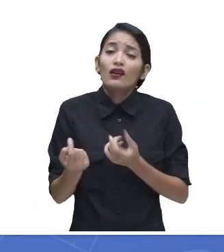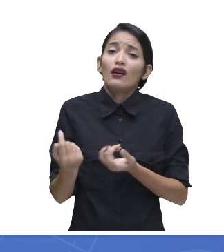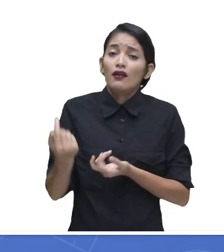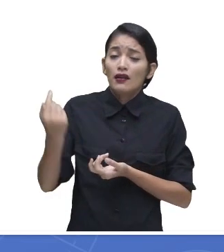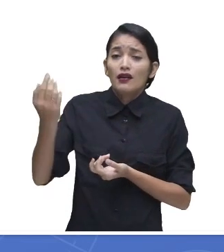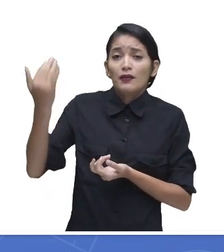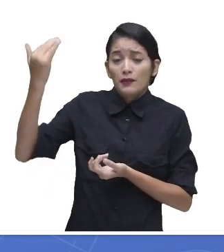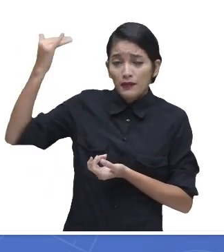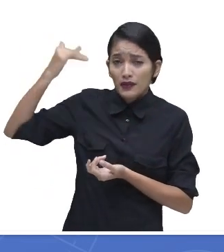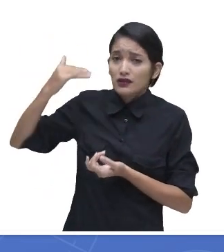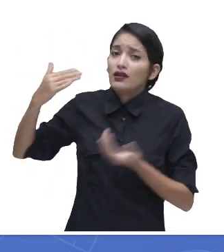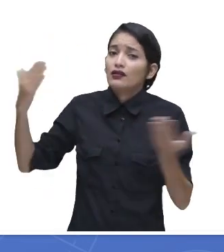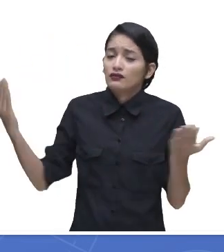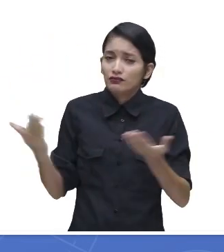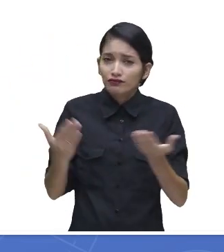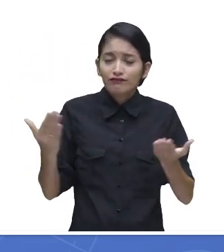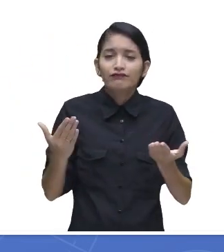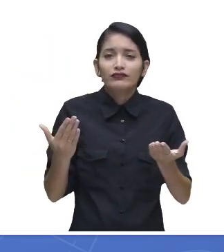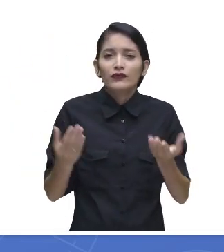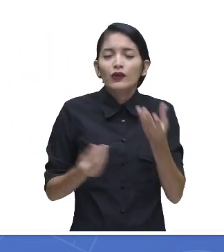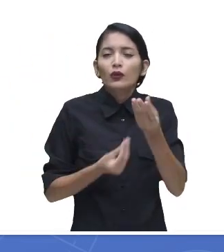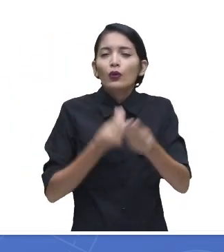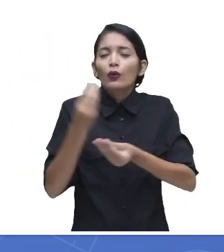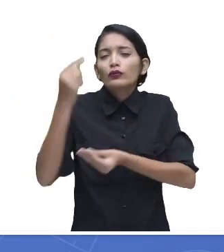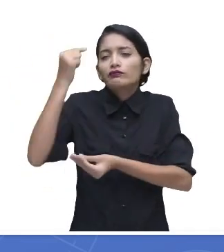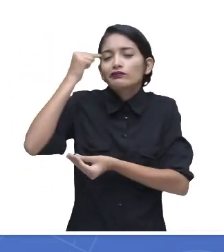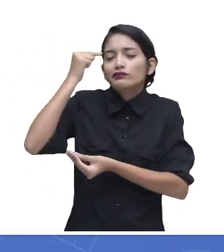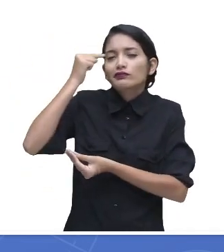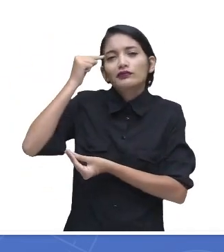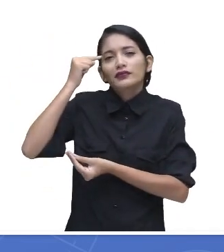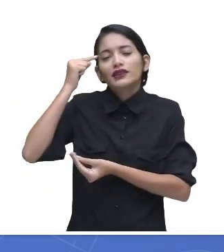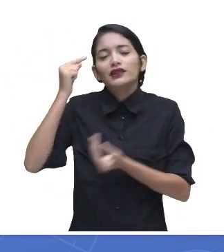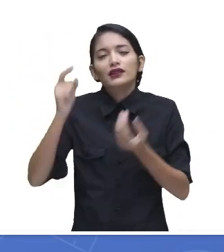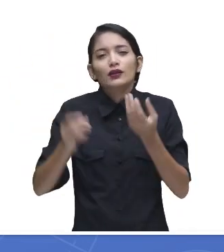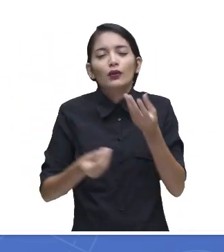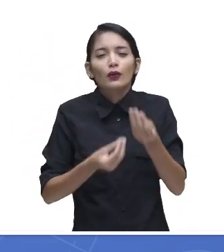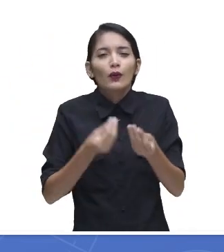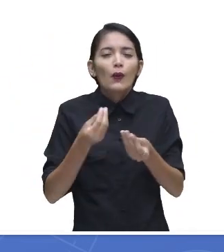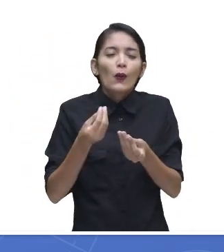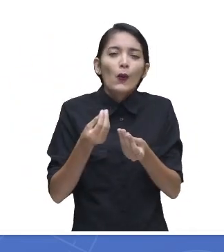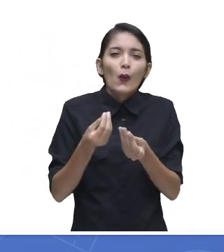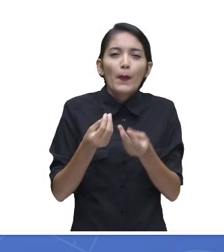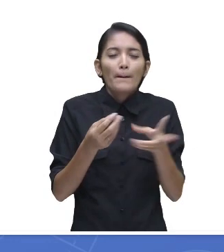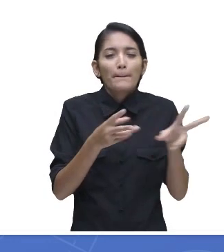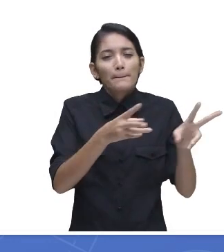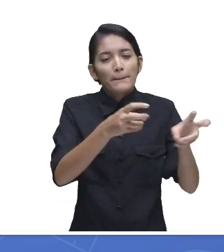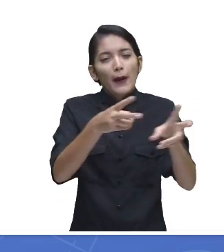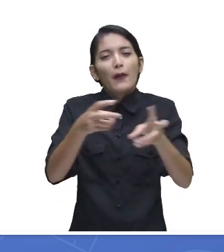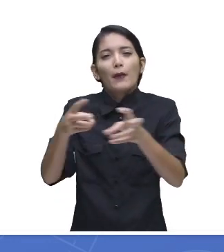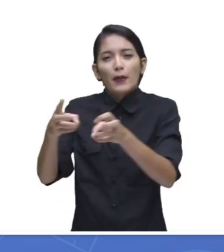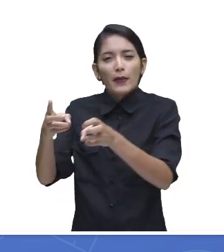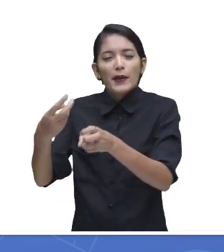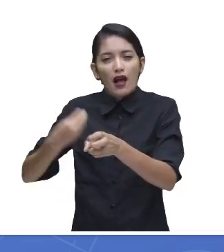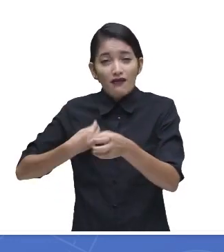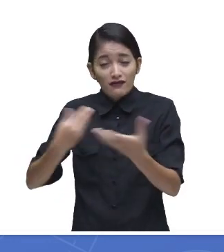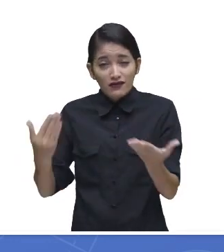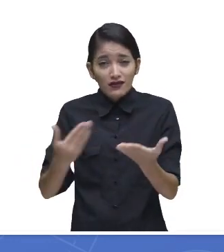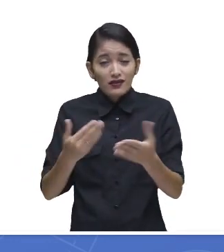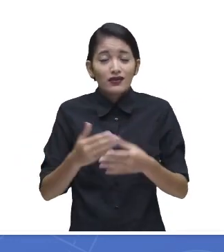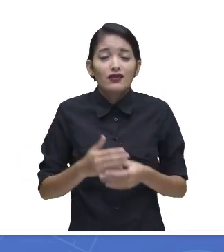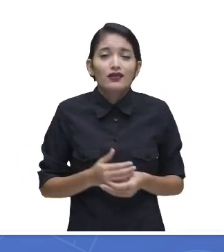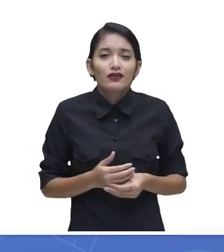presente, como é que eles pensam, né? Como é que eles olham a vida, que é visto